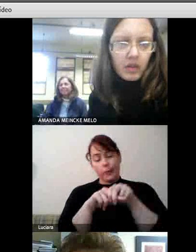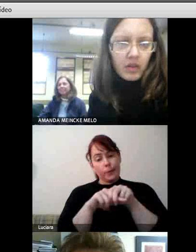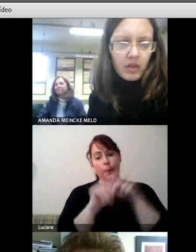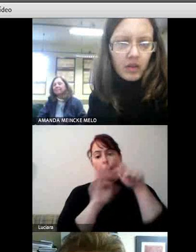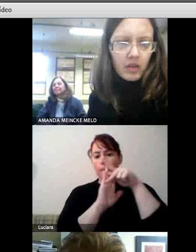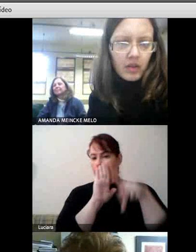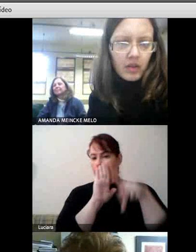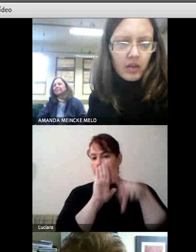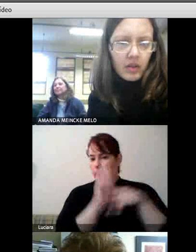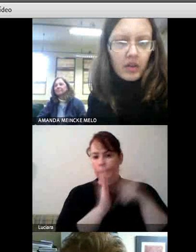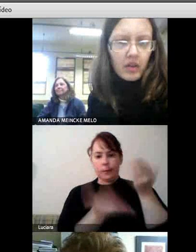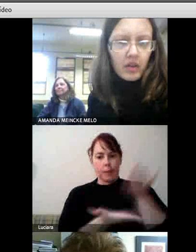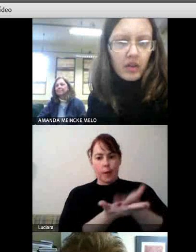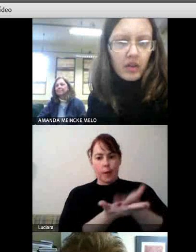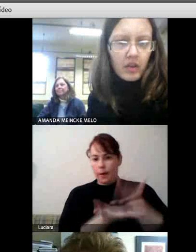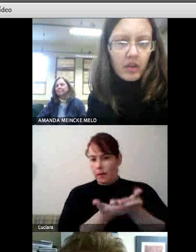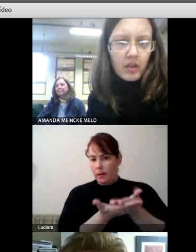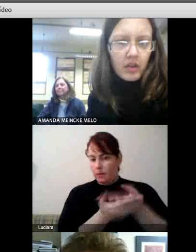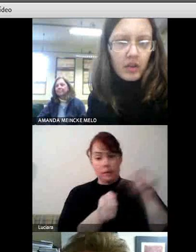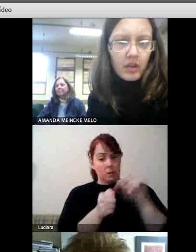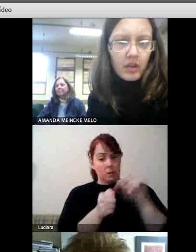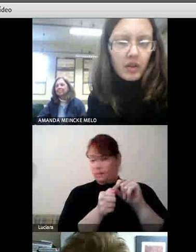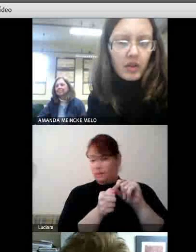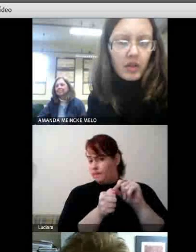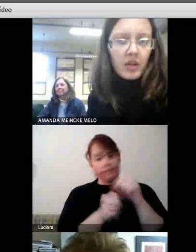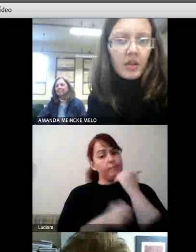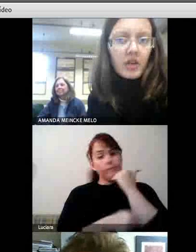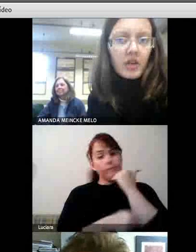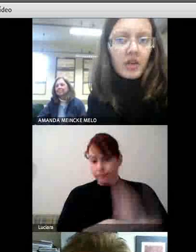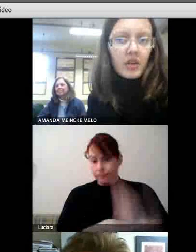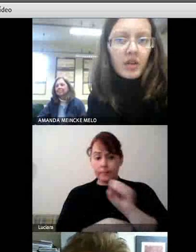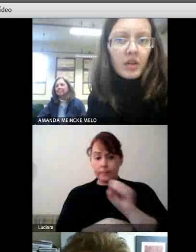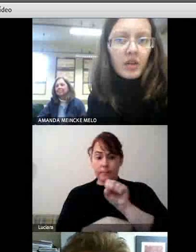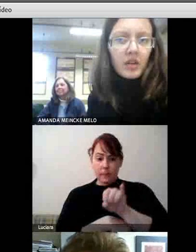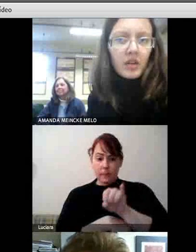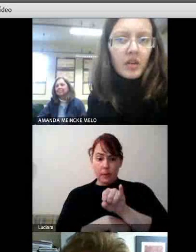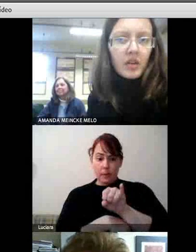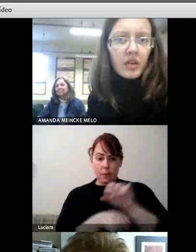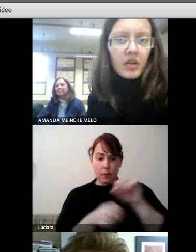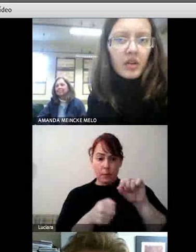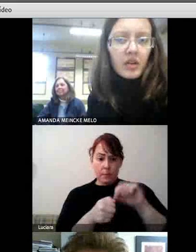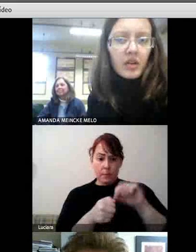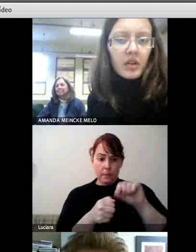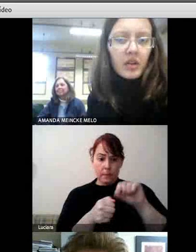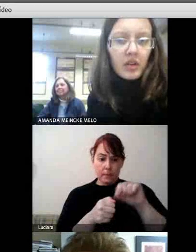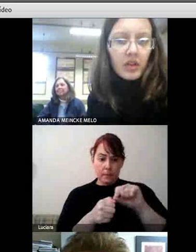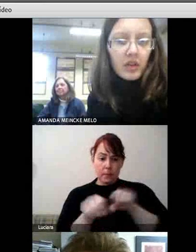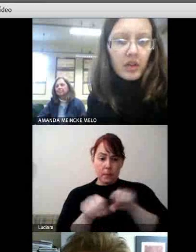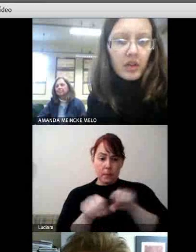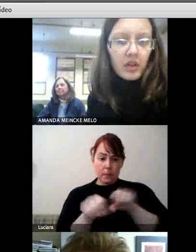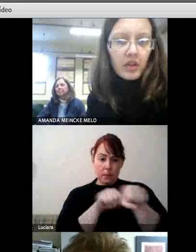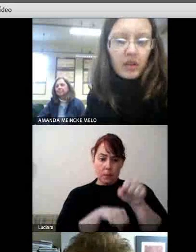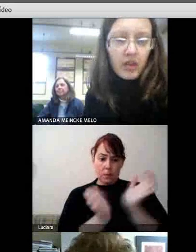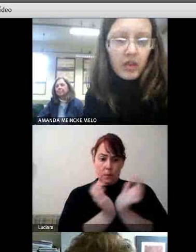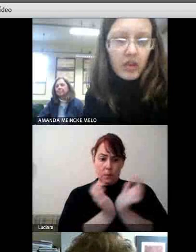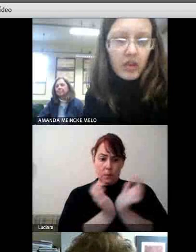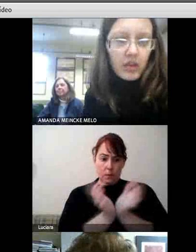planos de aula. Ora, quando a gente está fazendo uma revolução dessas, continua a fazer plano de